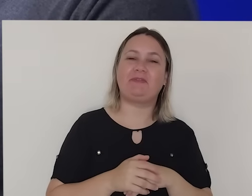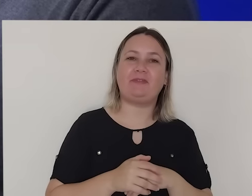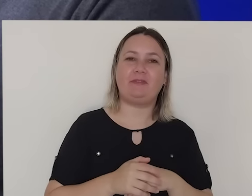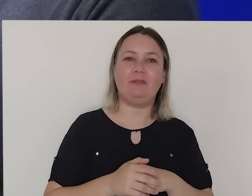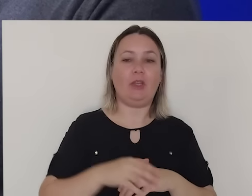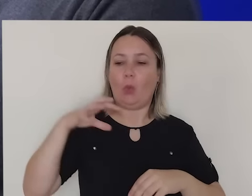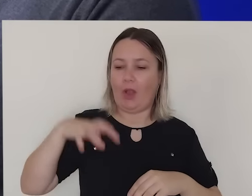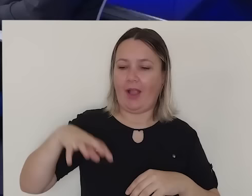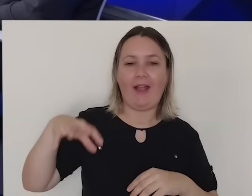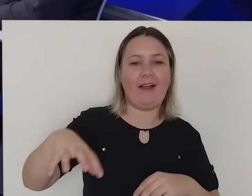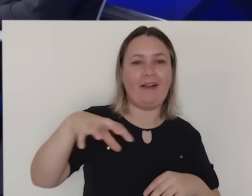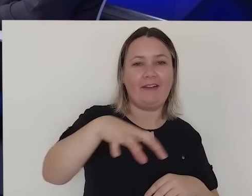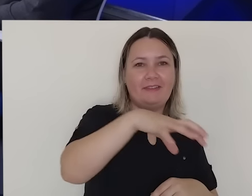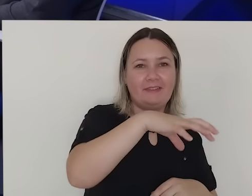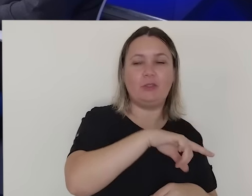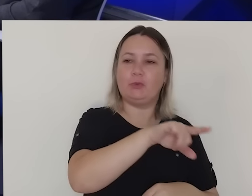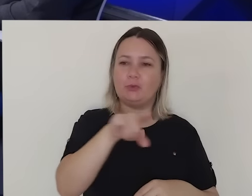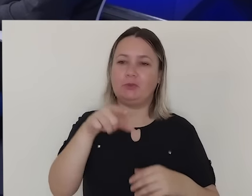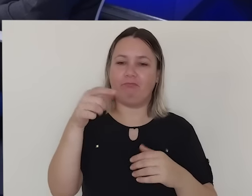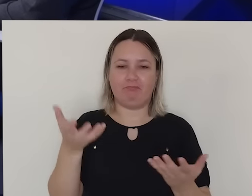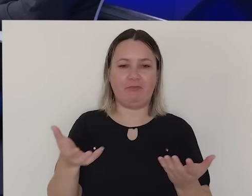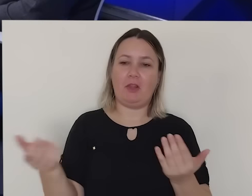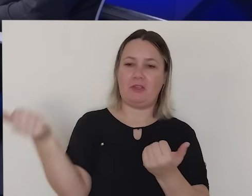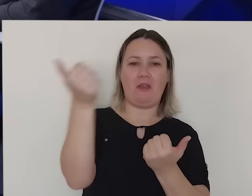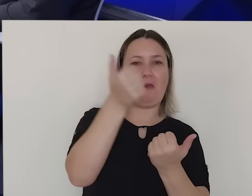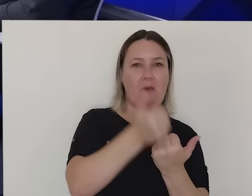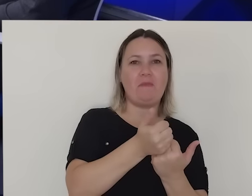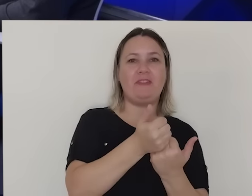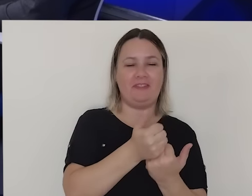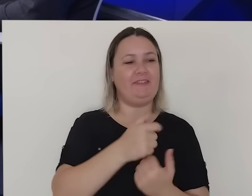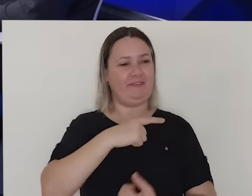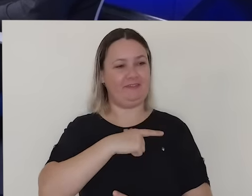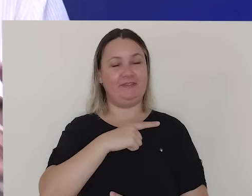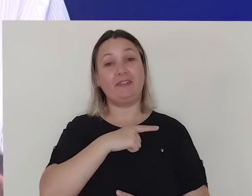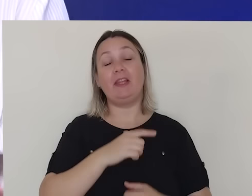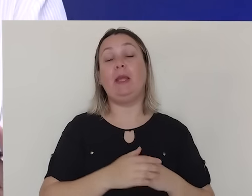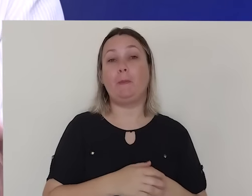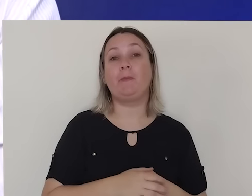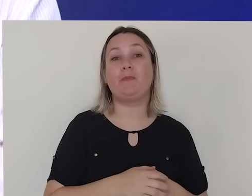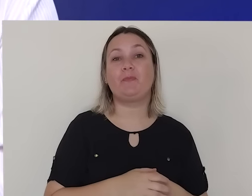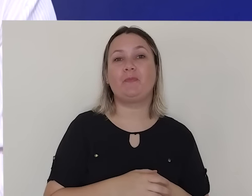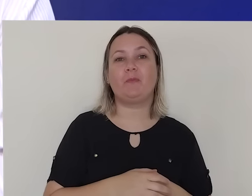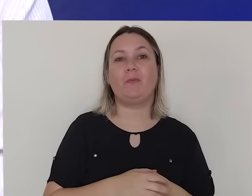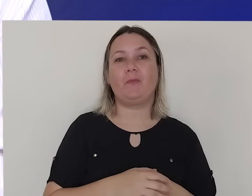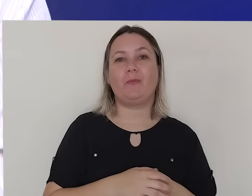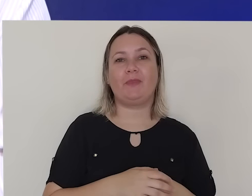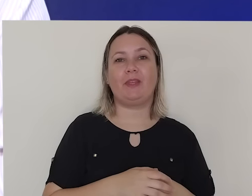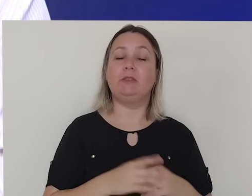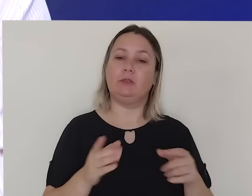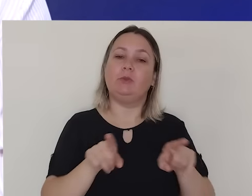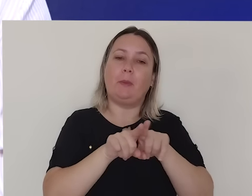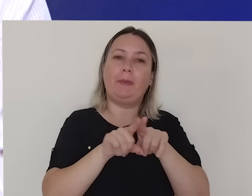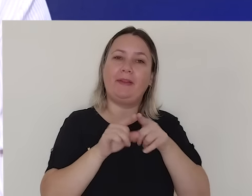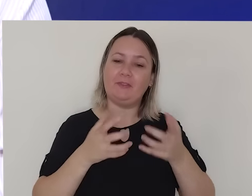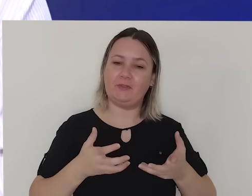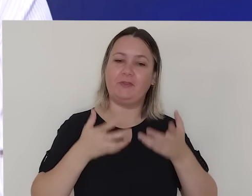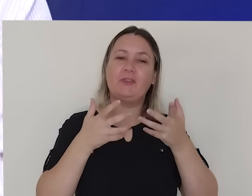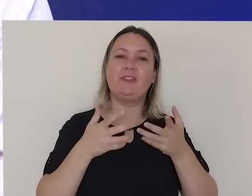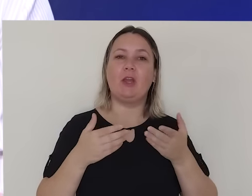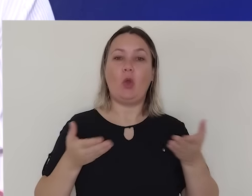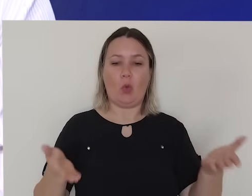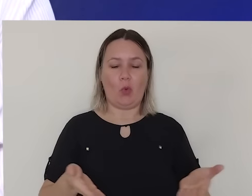estejam representadas no dia de hoje aqui com vocês e isso e realmente né só fortalecendo esse nosso mote